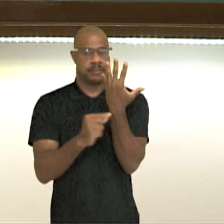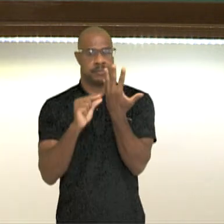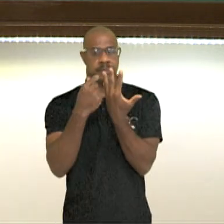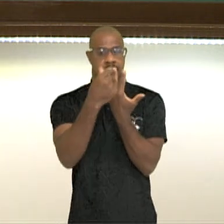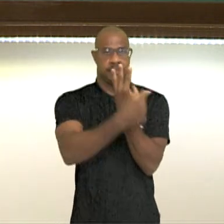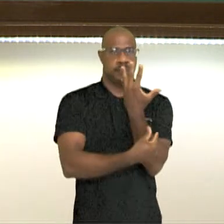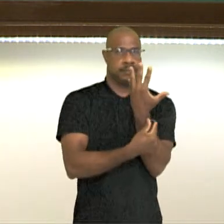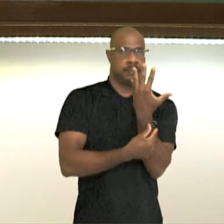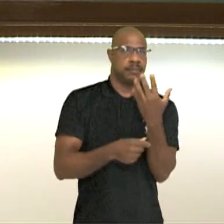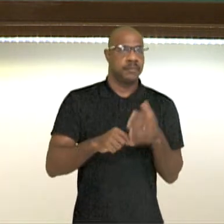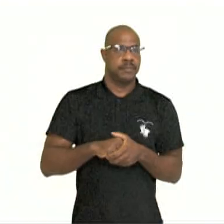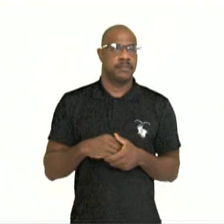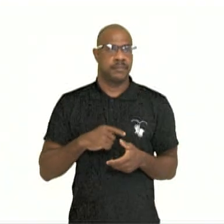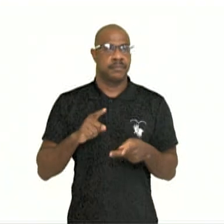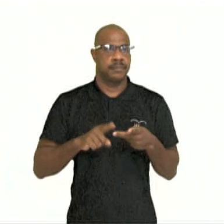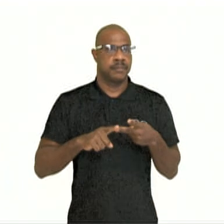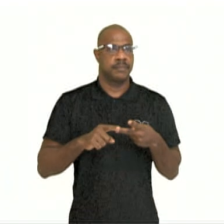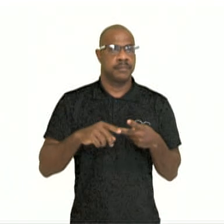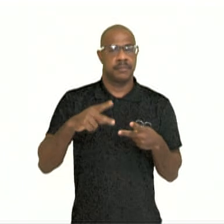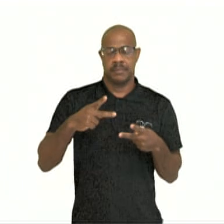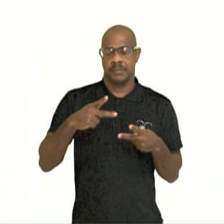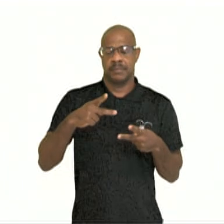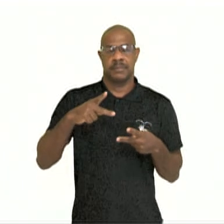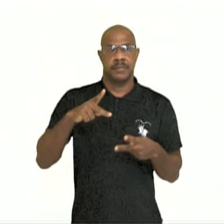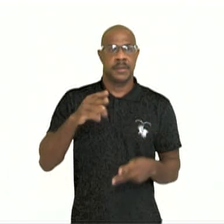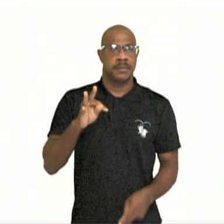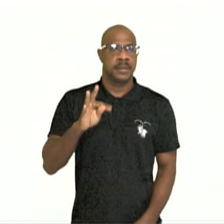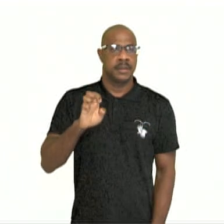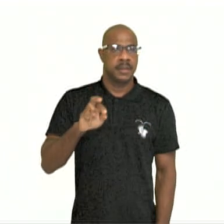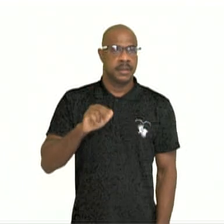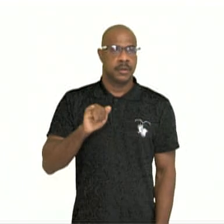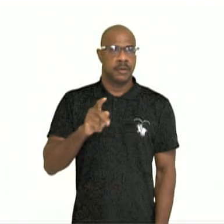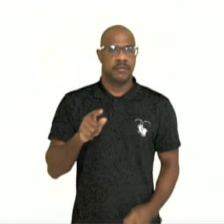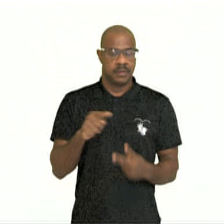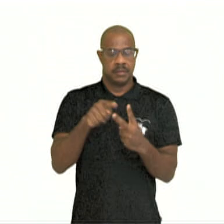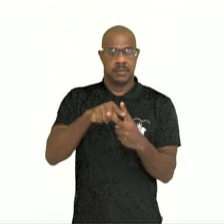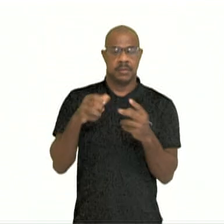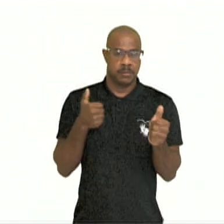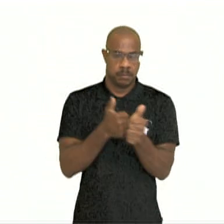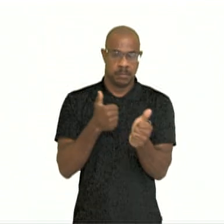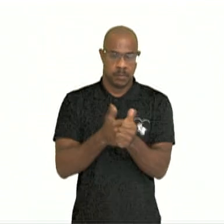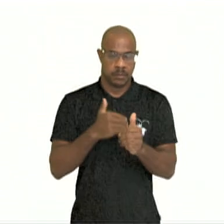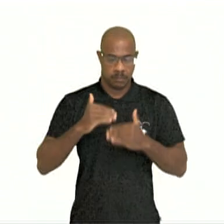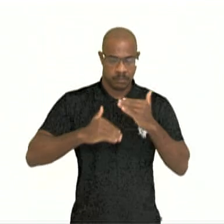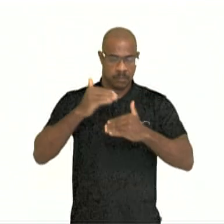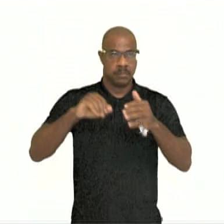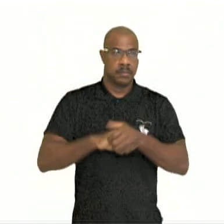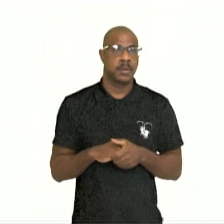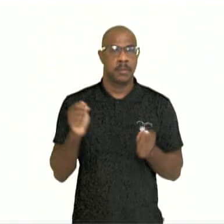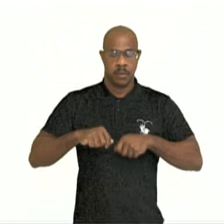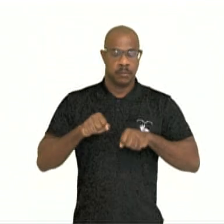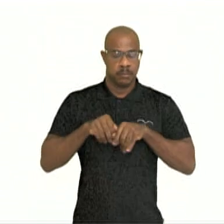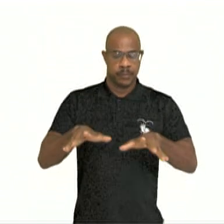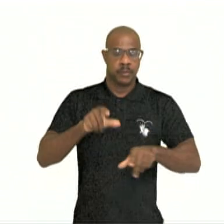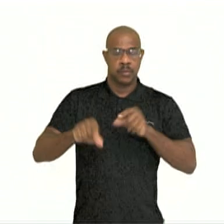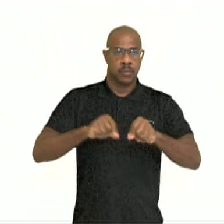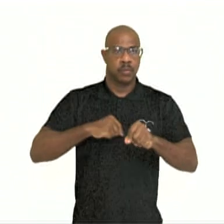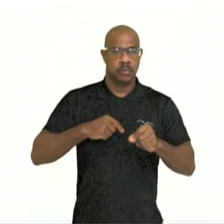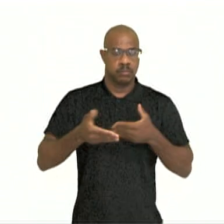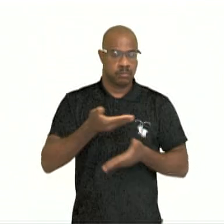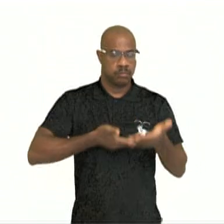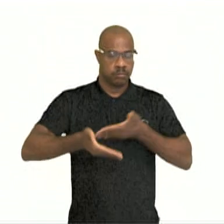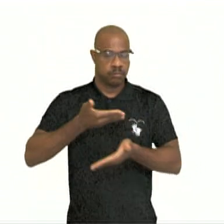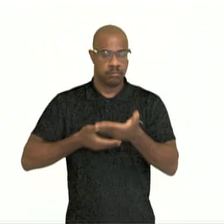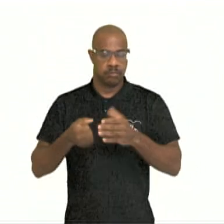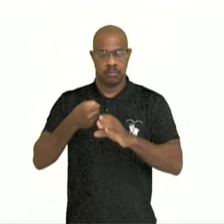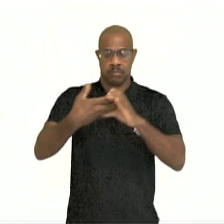ok? As briófitas e as pteridófitas, por serem próximas evolutivamente, podem compartilhar algumas